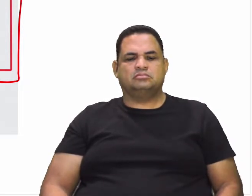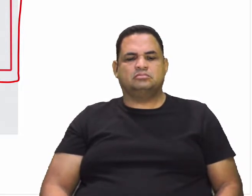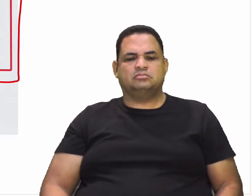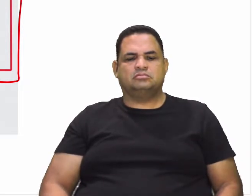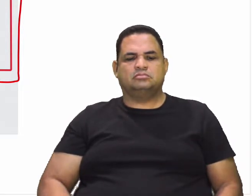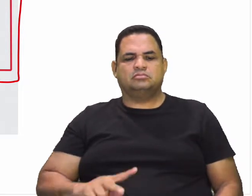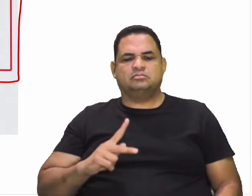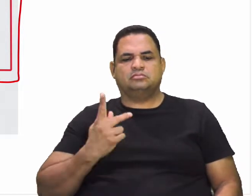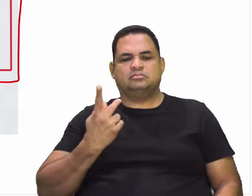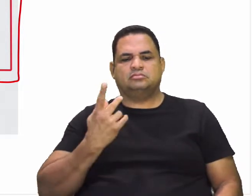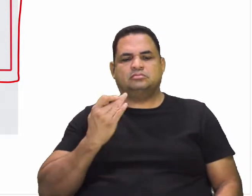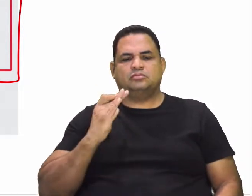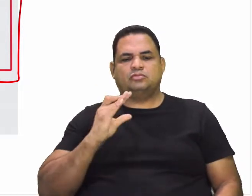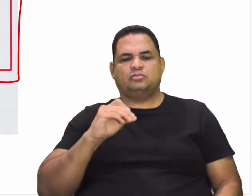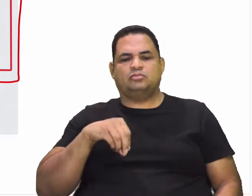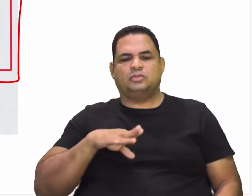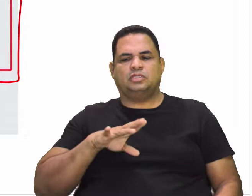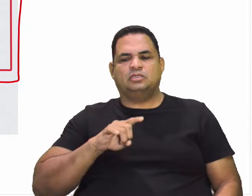hominíneos,